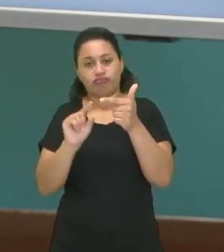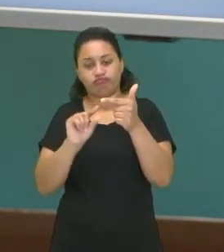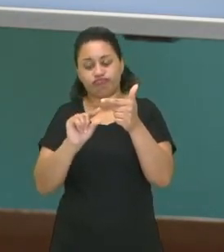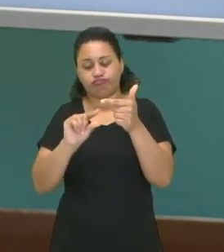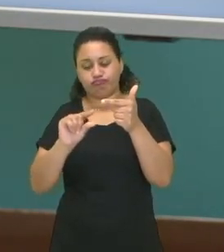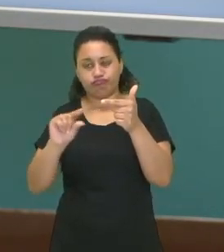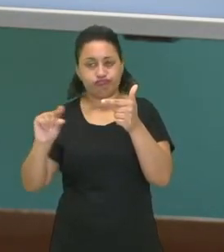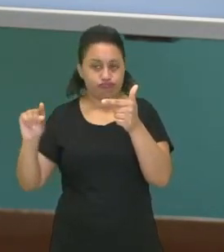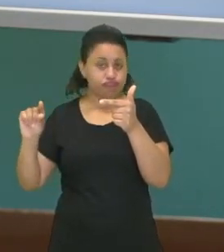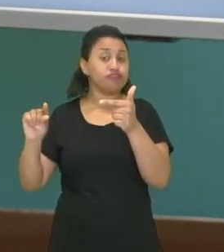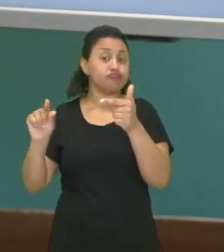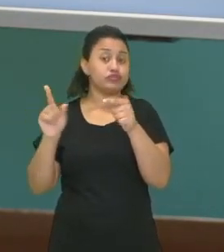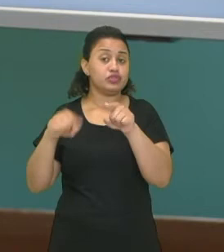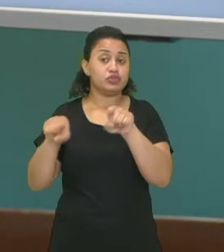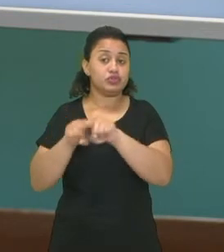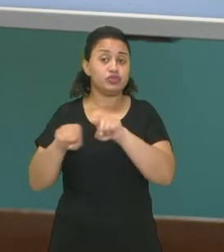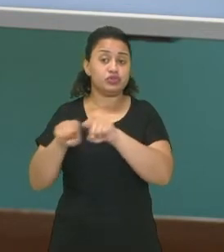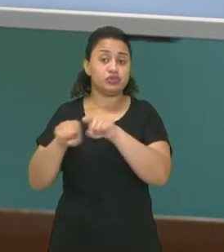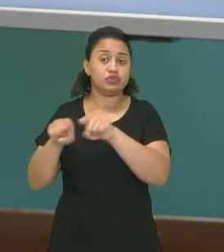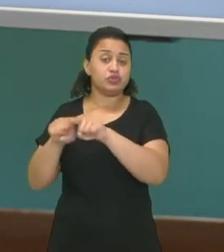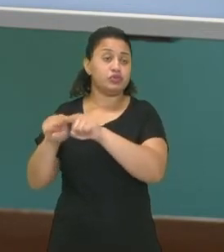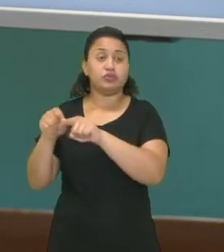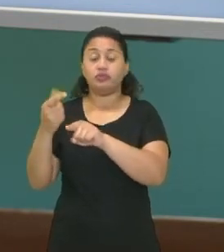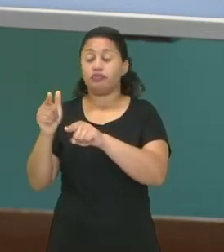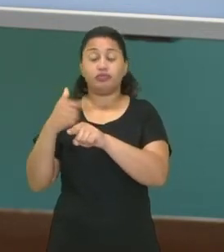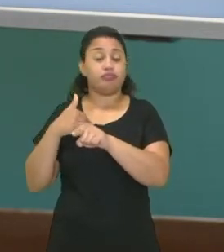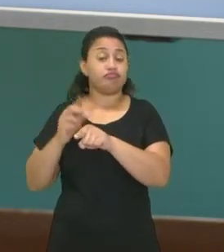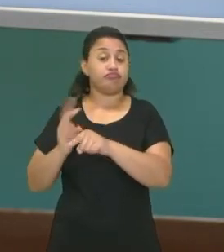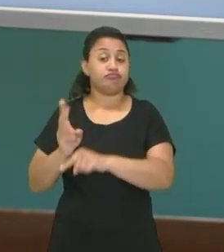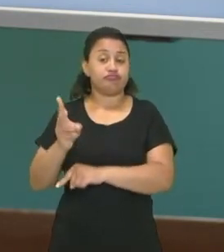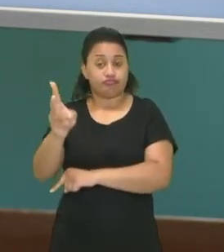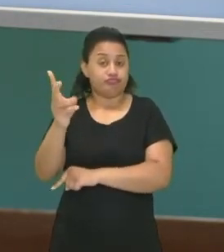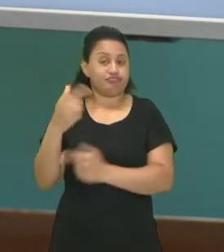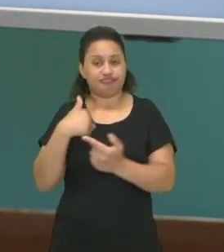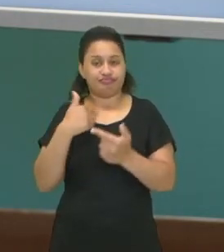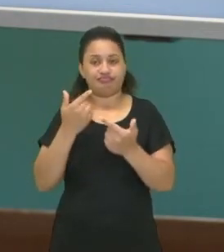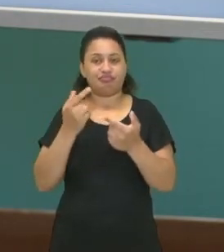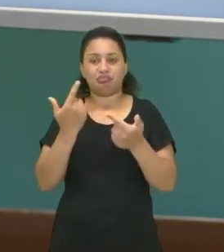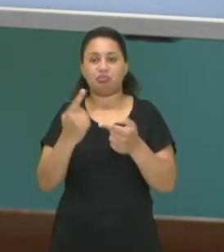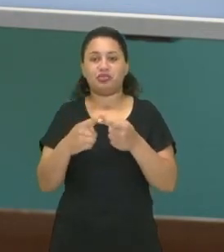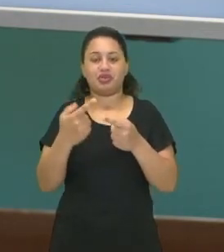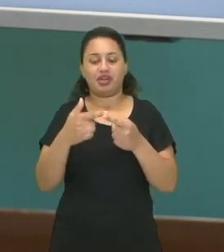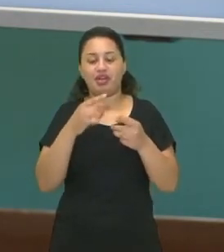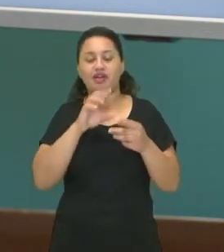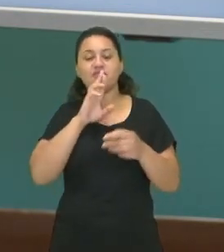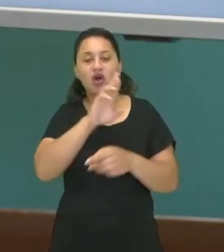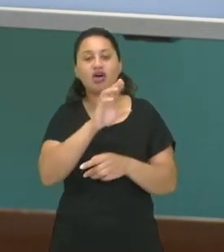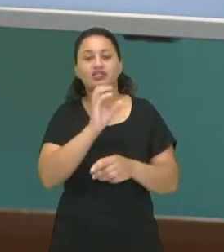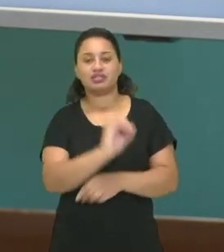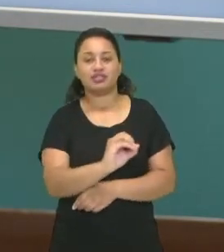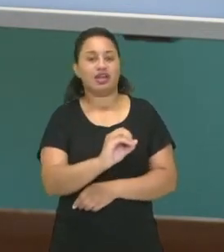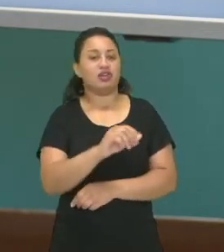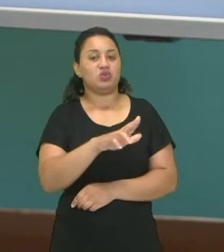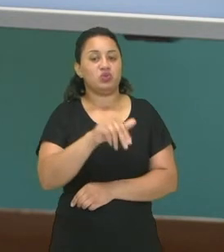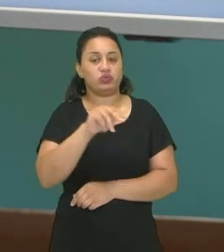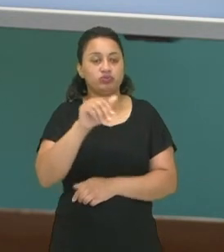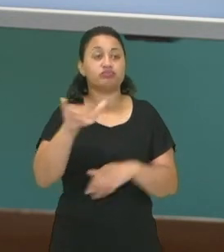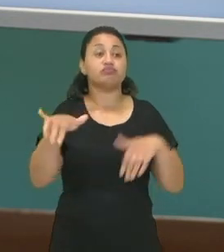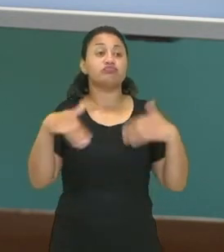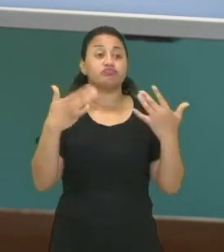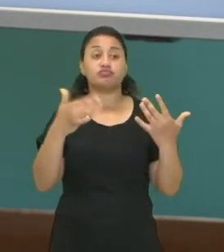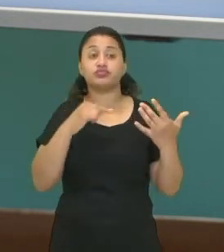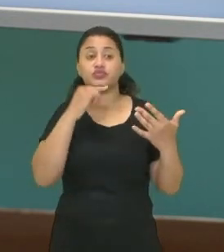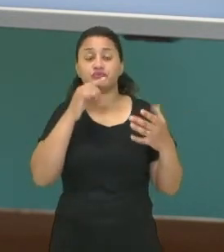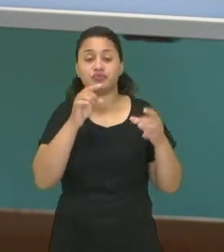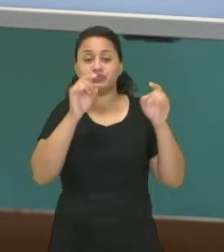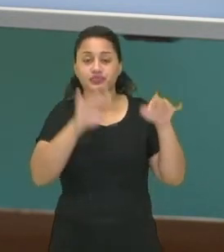parte decimal, né, se repetem indefinidamente, né, vai se repetindo assim várias vezes, e não é possível